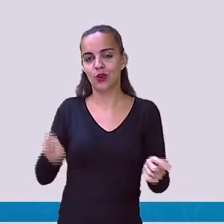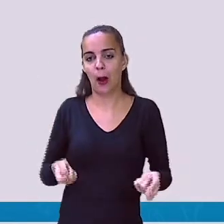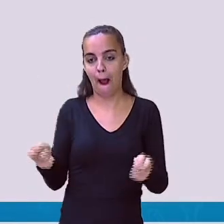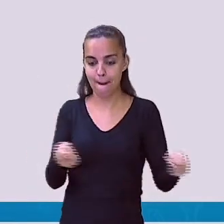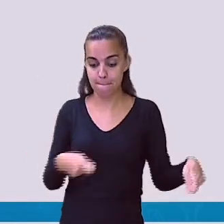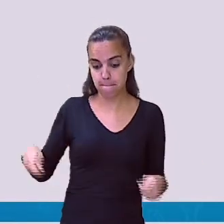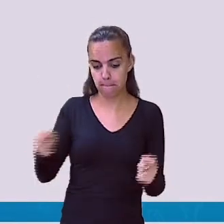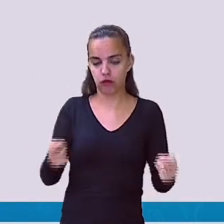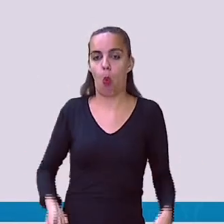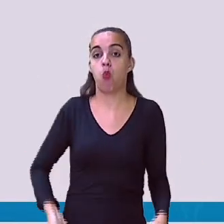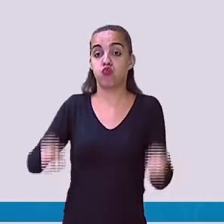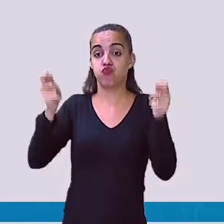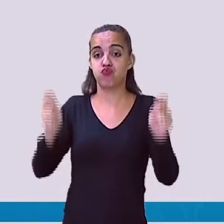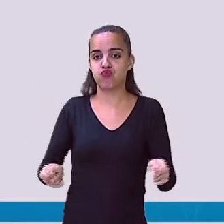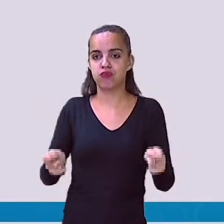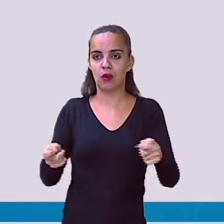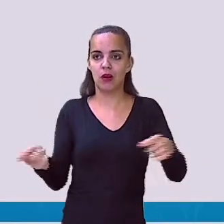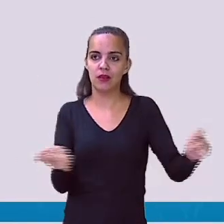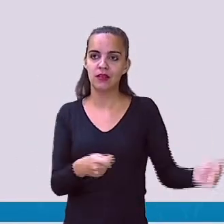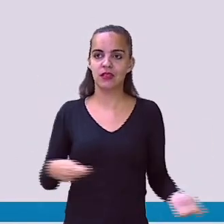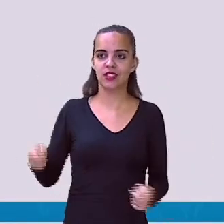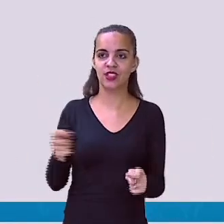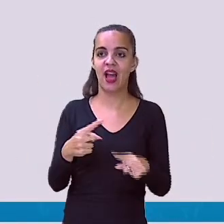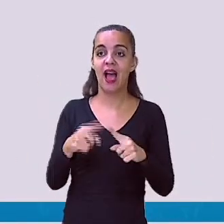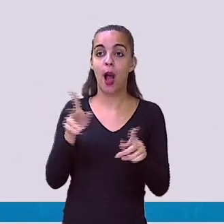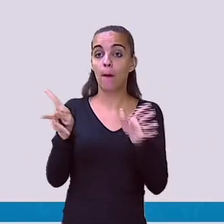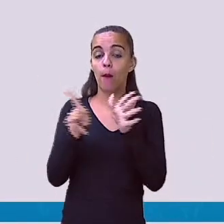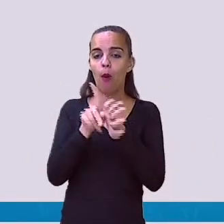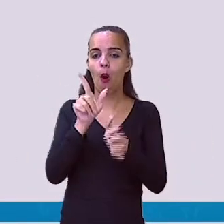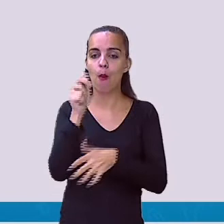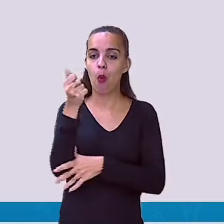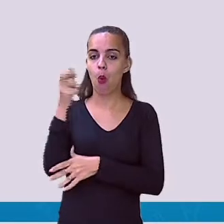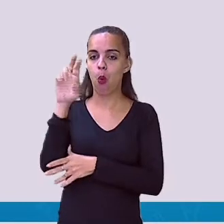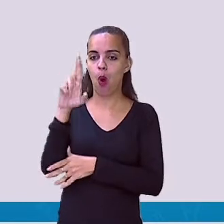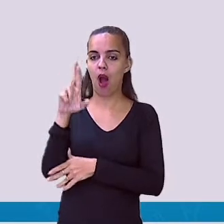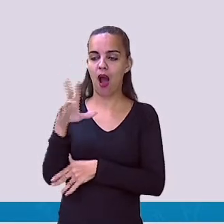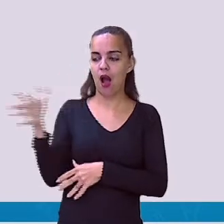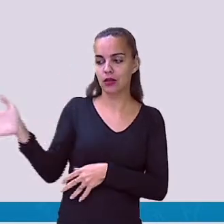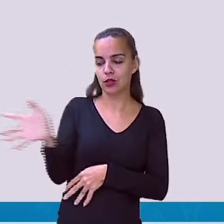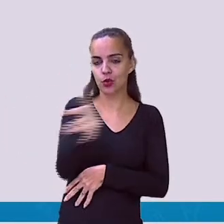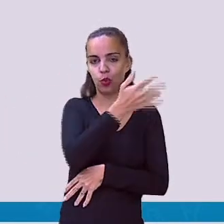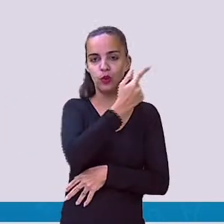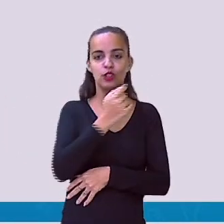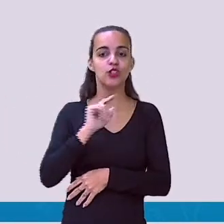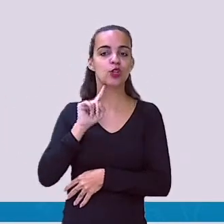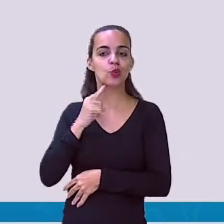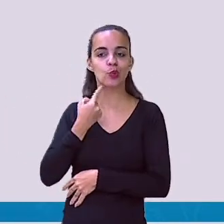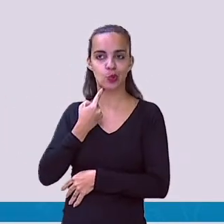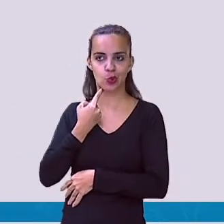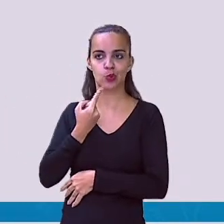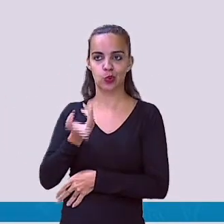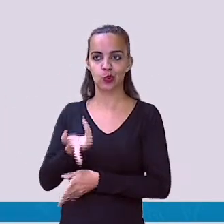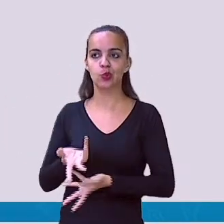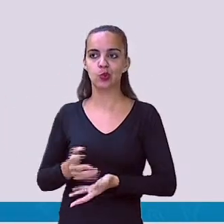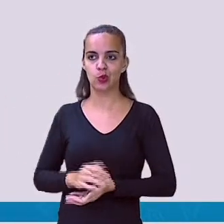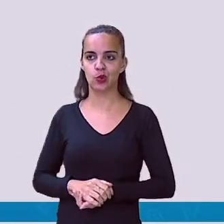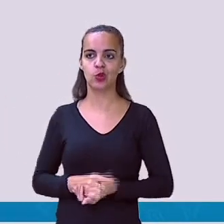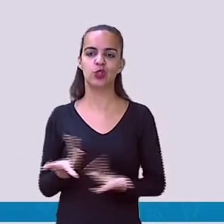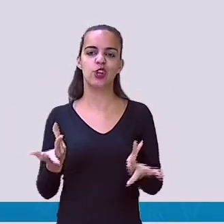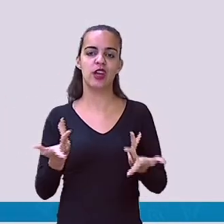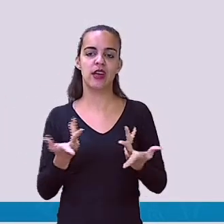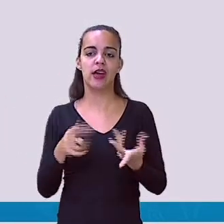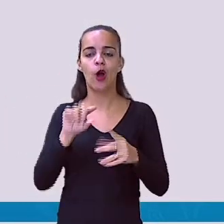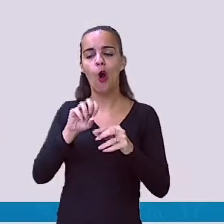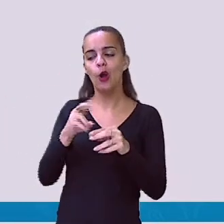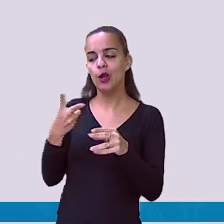para cima, e aí a corrente de ar vai retirar as partículas, o